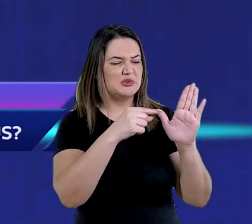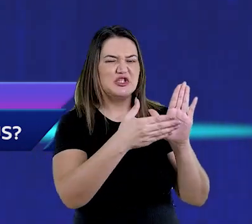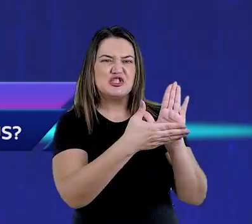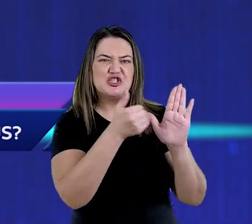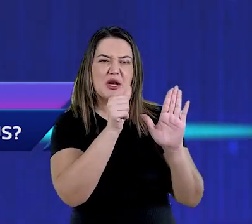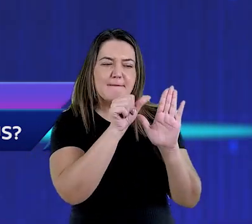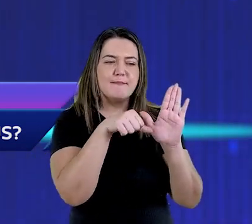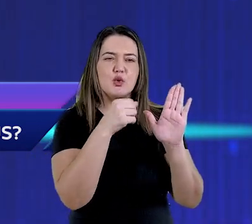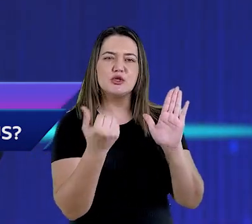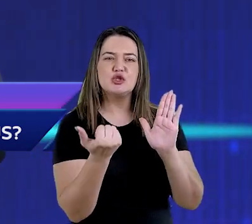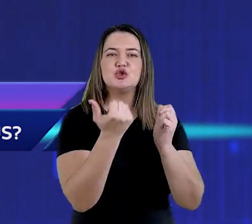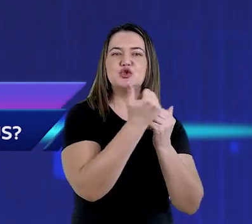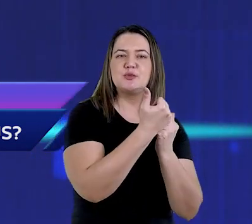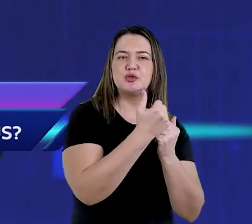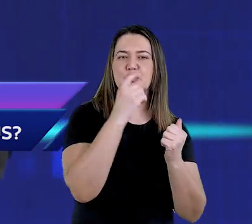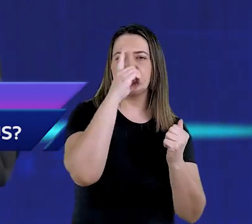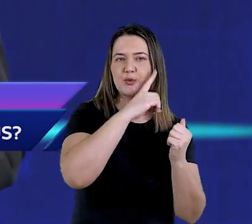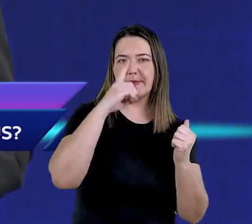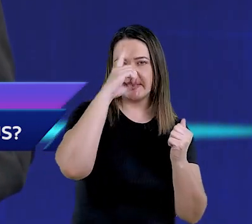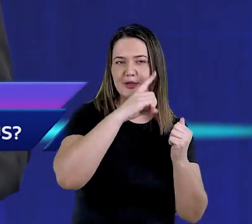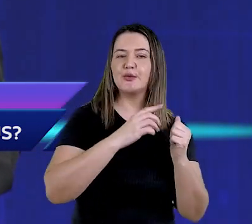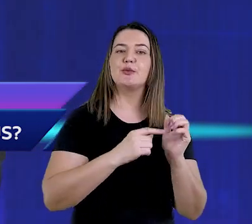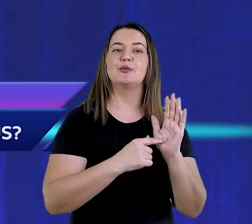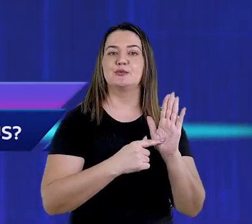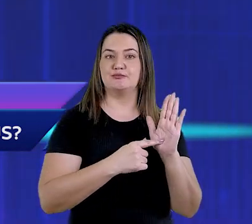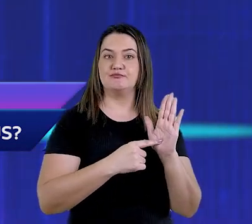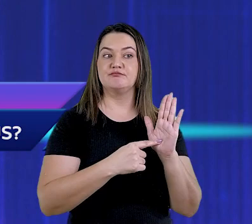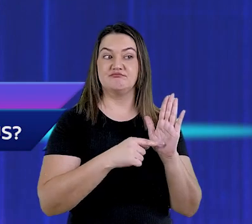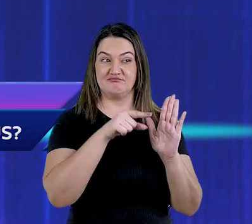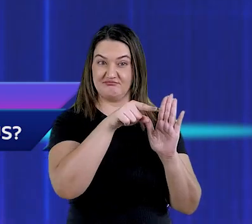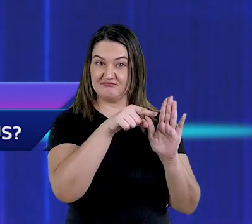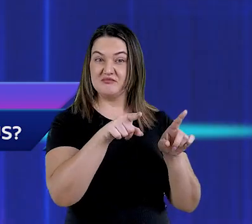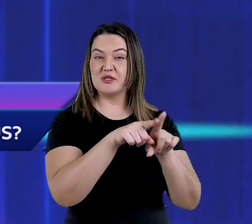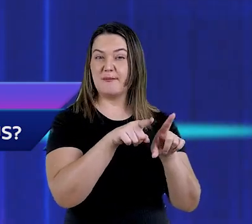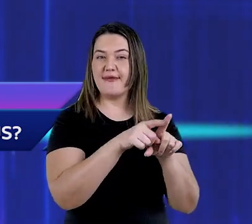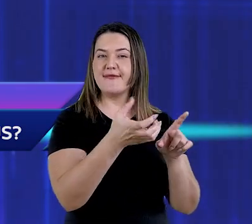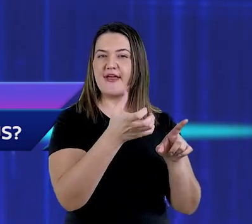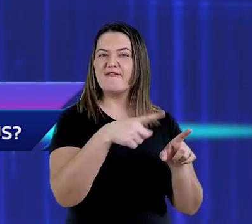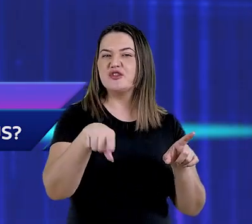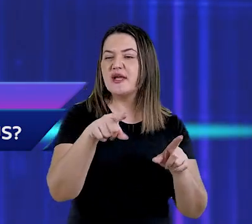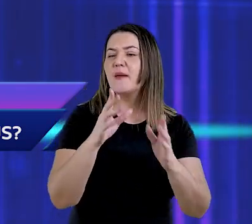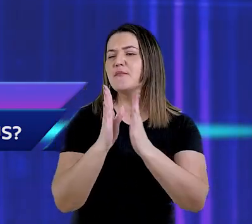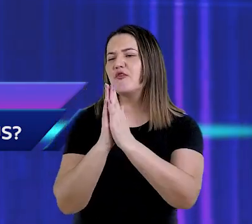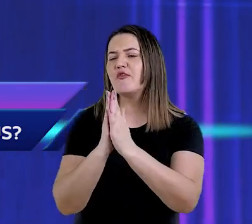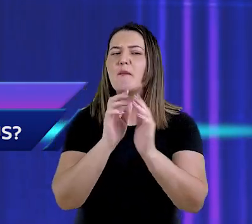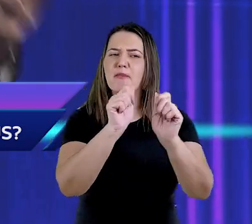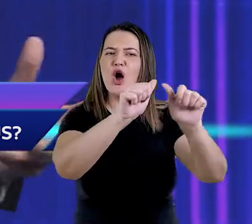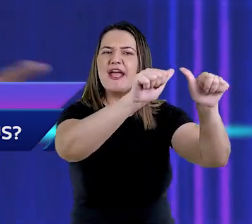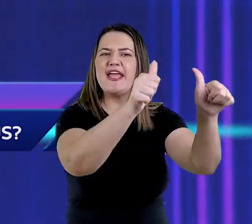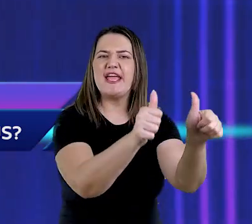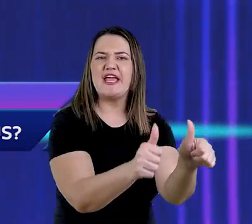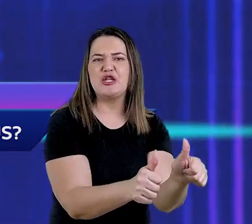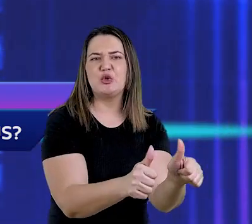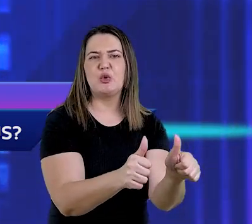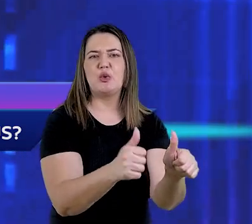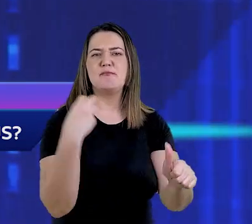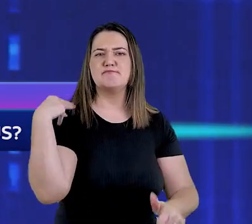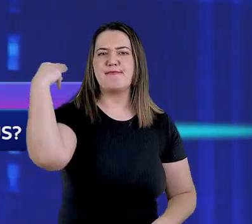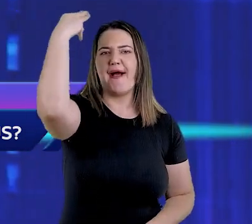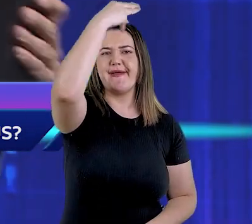homens tornou-se o 3º mandamento. Babilônia espera que você adore, reze, venere ídolos e imagens de gesso e